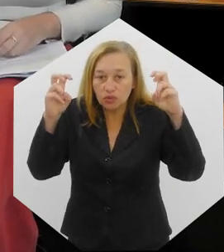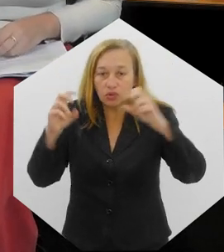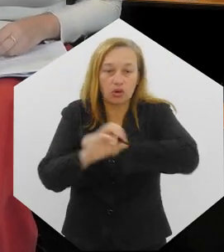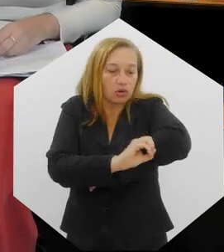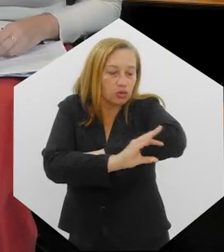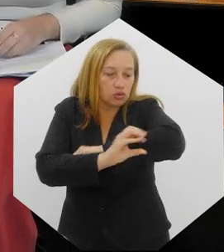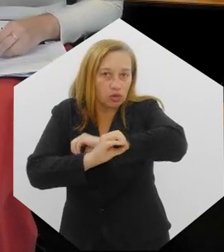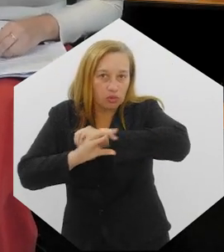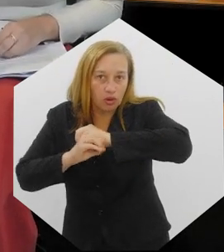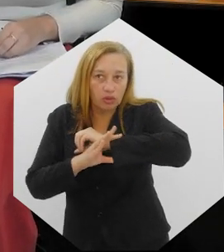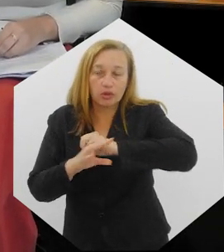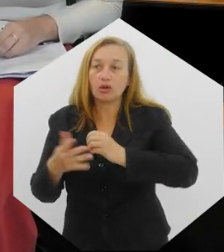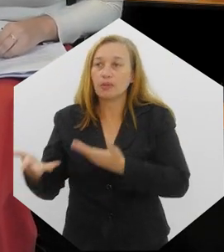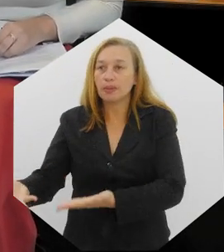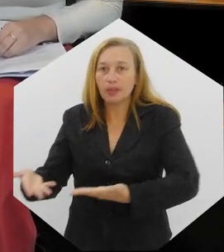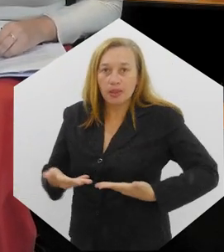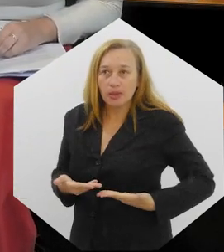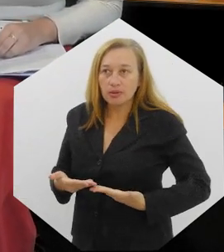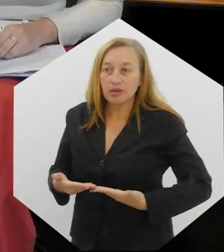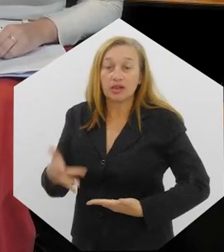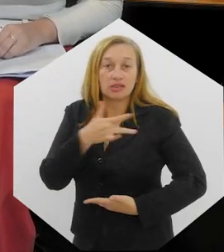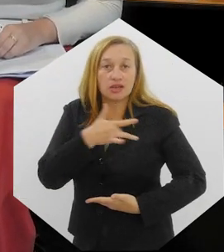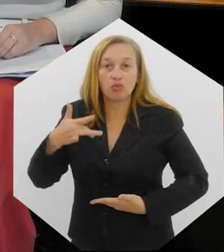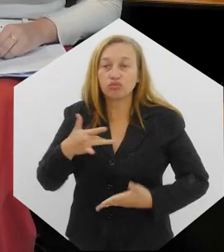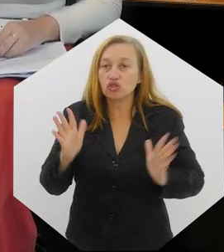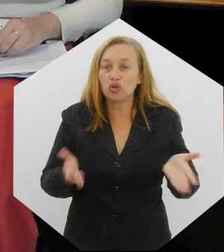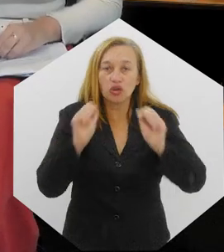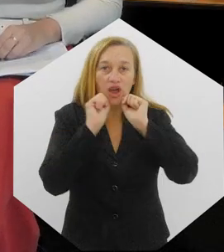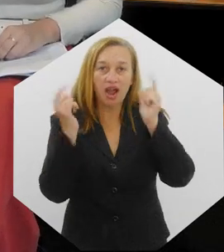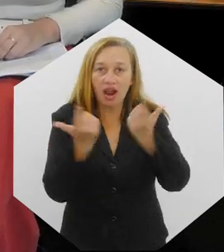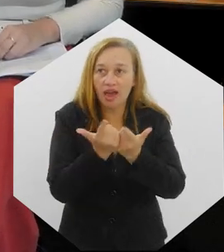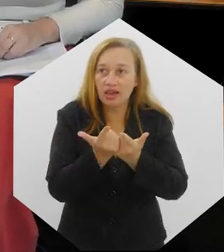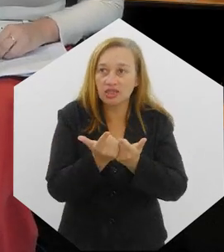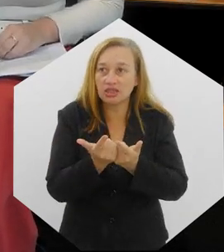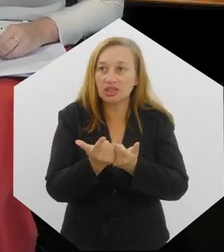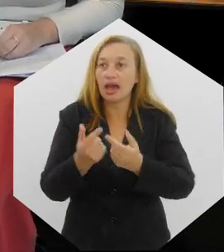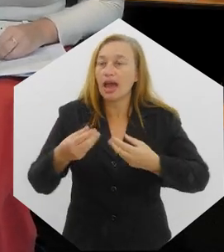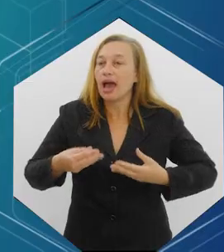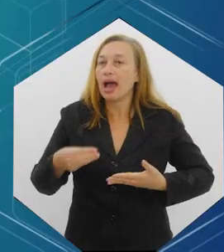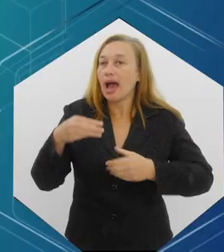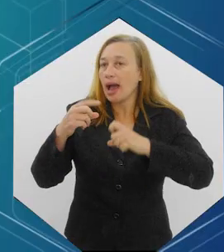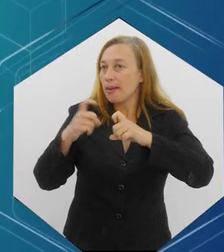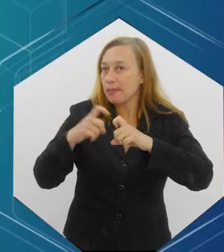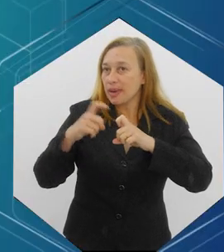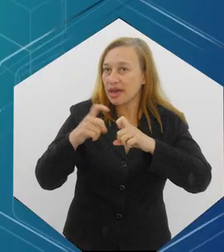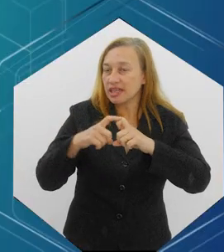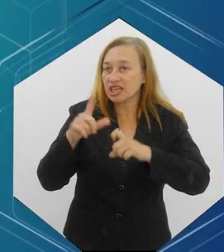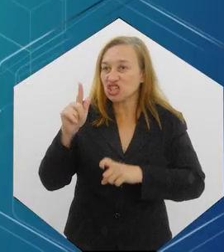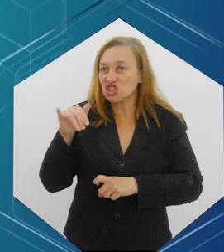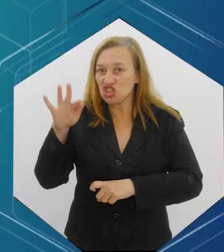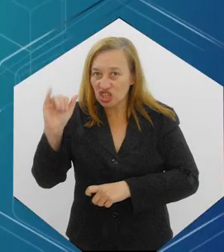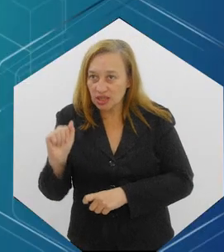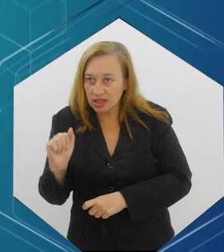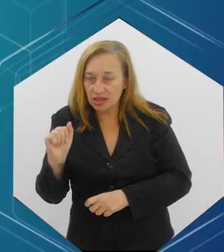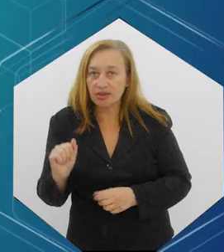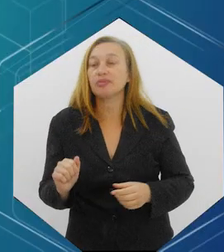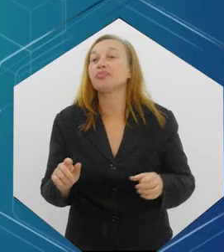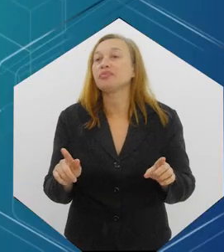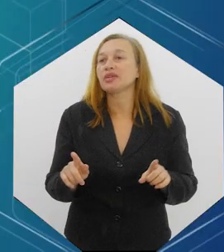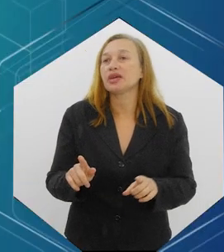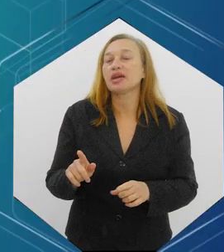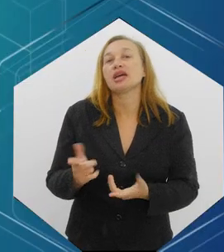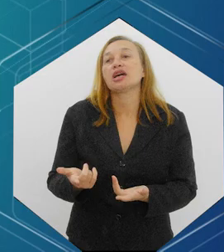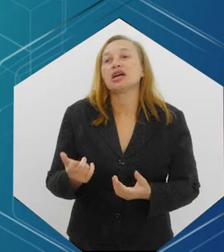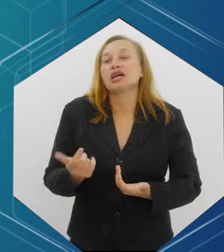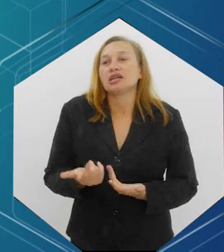de trombose, eu estou recebendo no Alerj Saúde de hoje a médica angiologista doutora Gina Mancini de Almeida, presidente